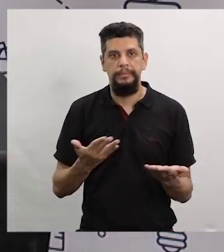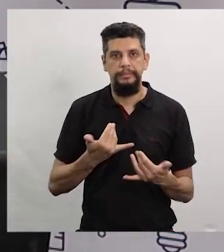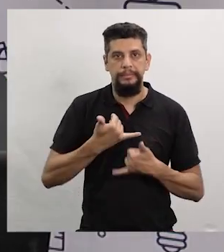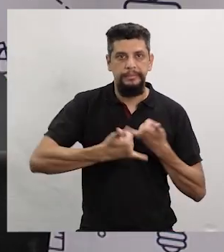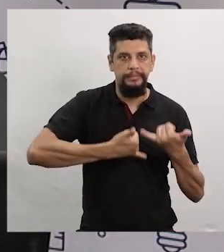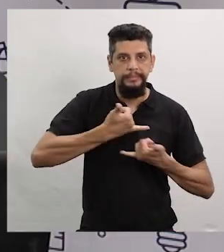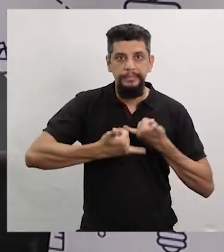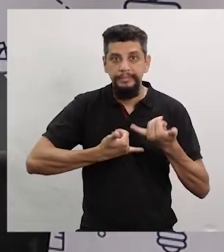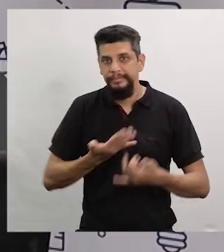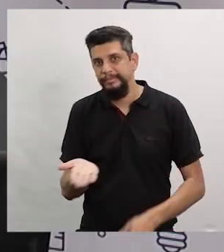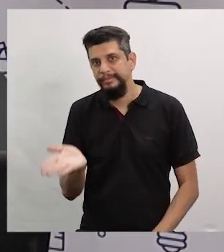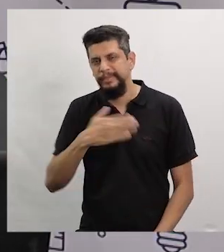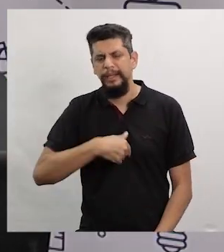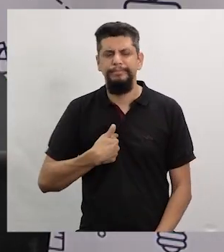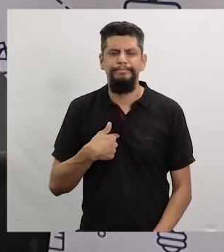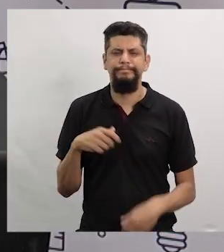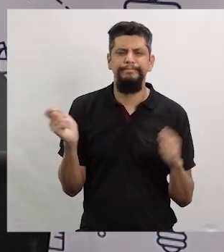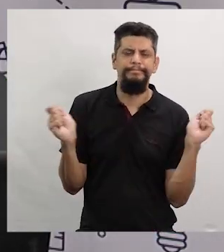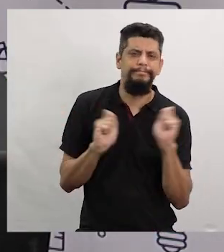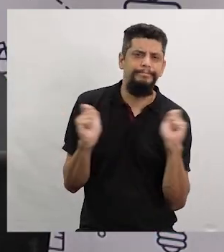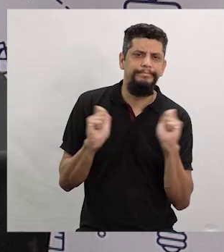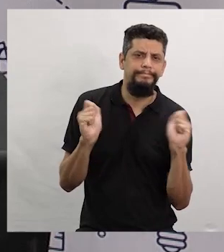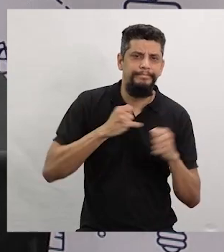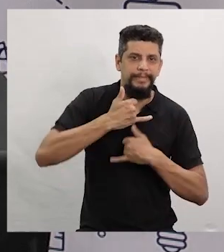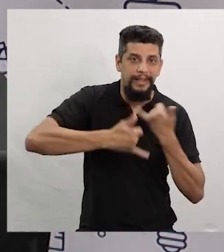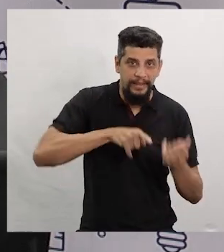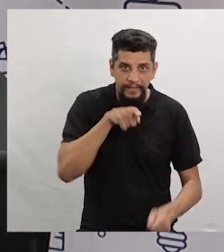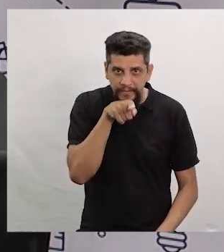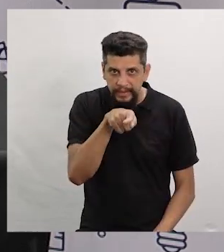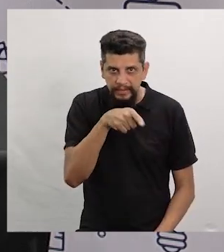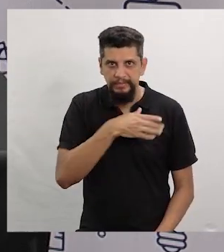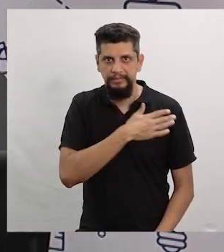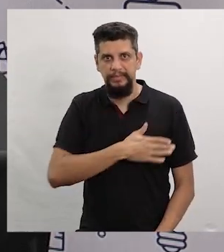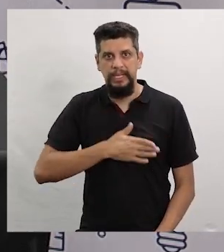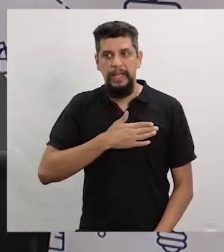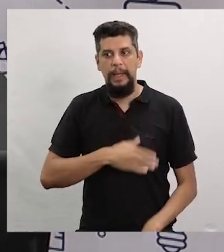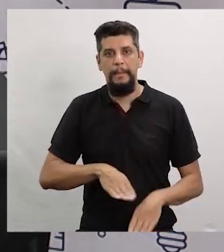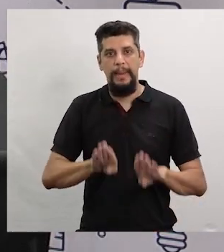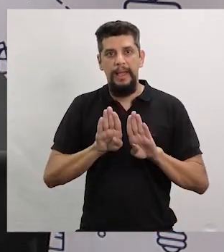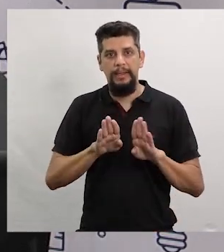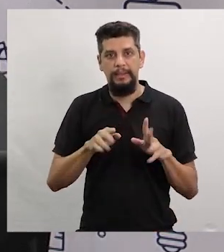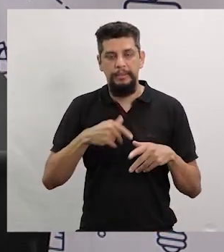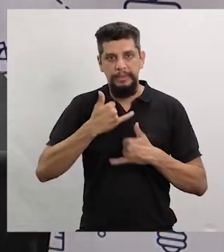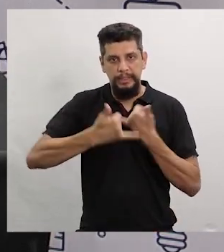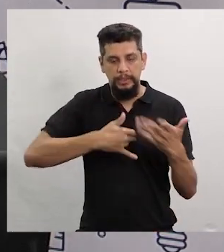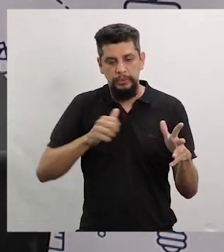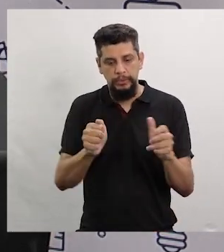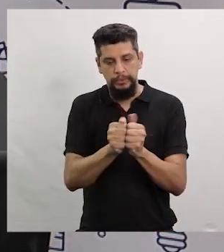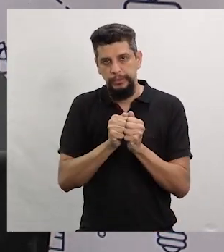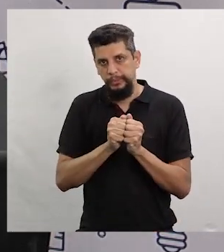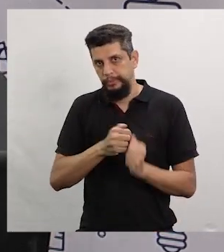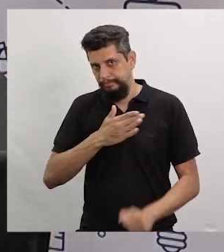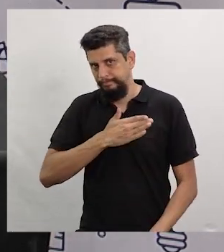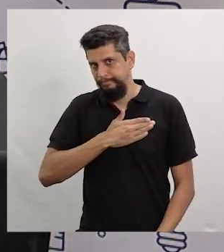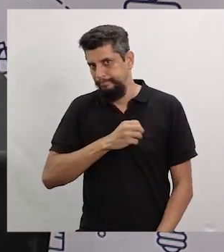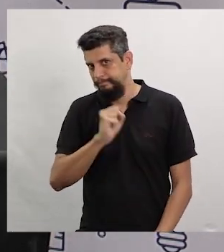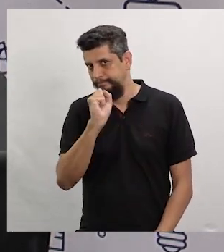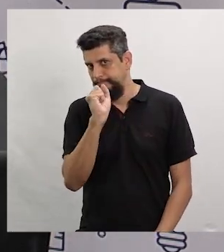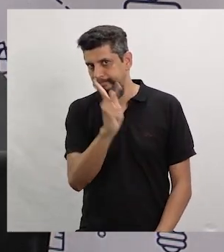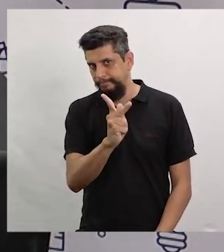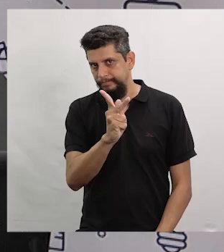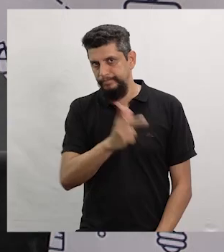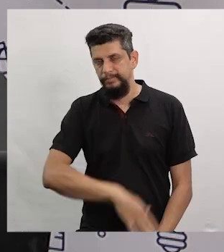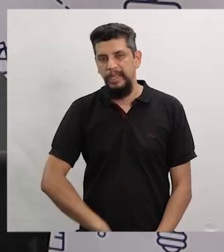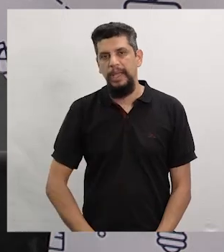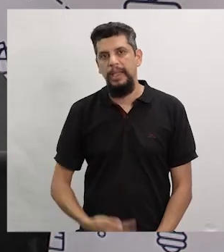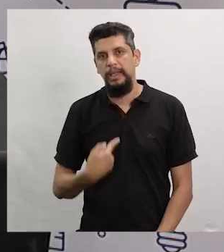vamos brincar professora da aqui vamos adoro brincar e vocês só que vocês tem que brincar com a jeita também hein